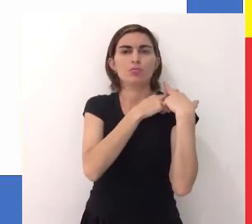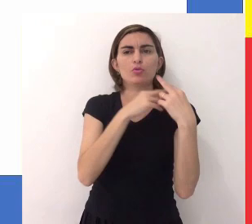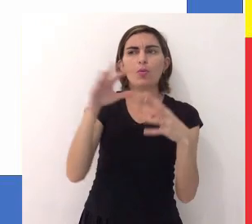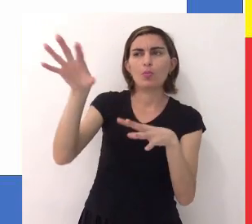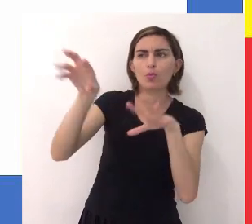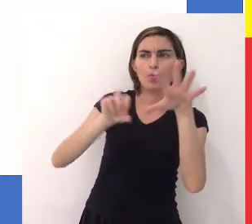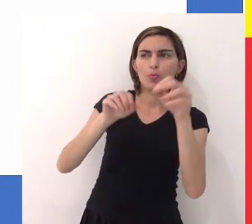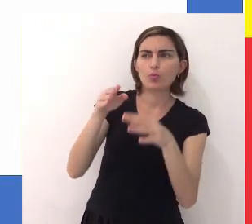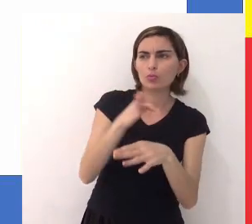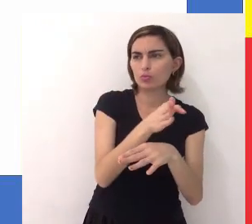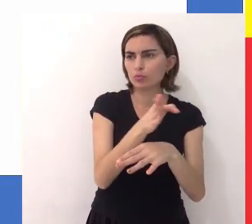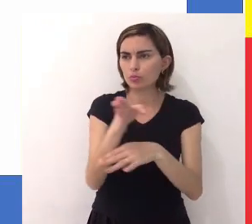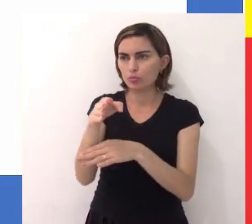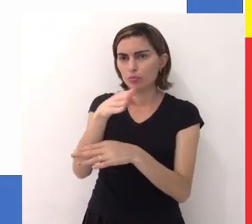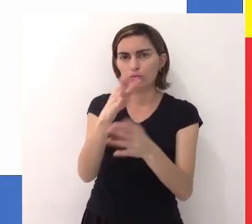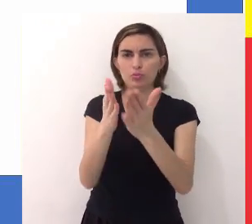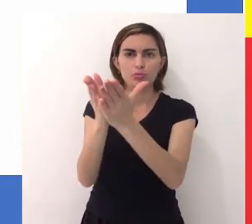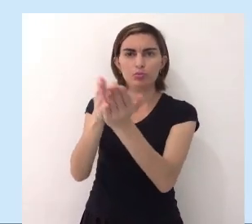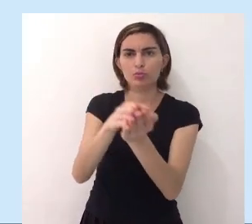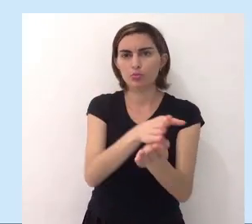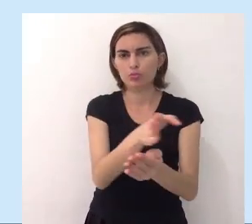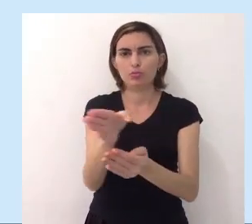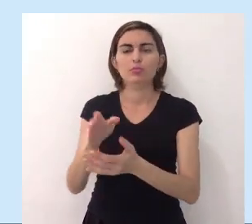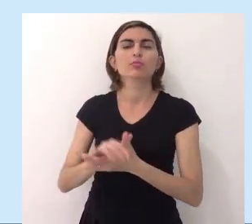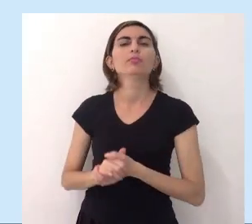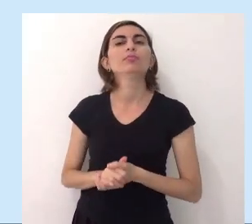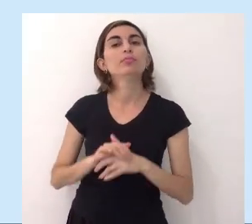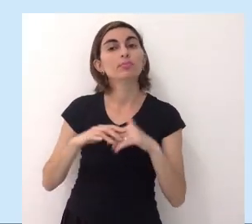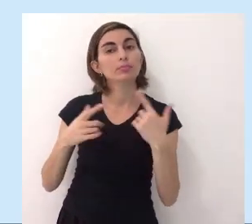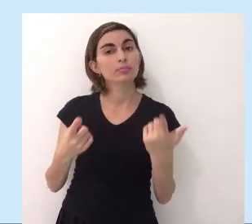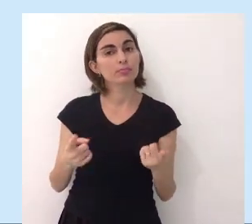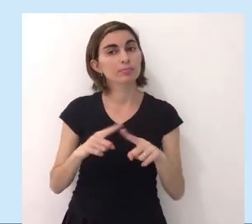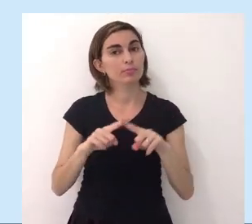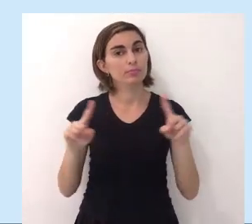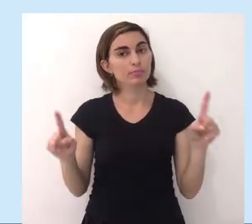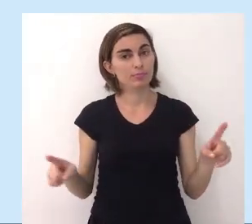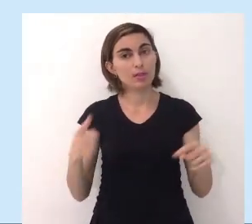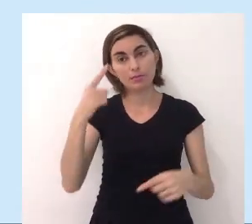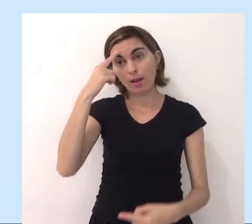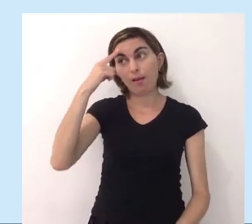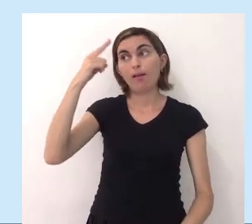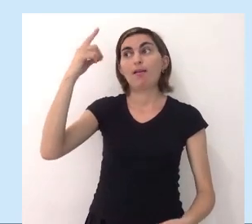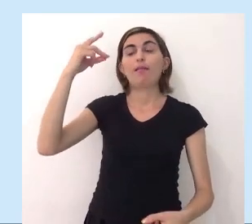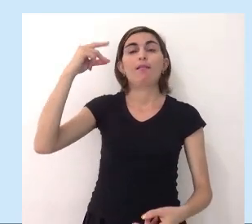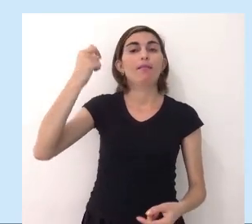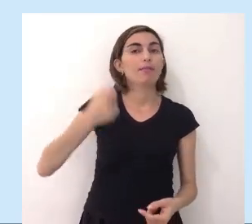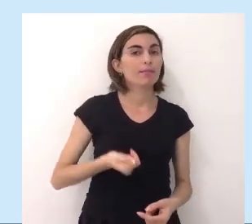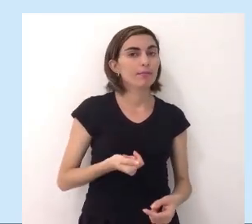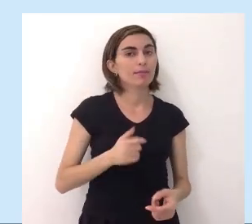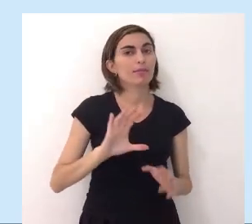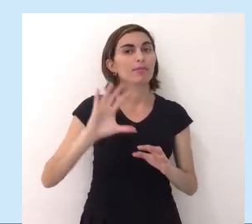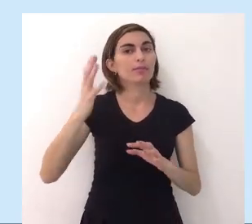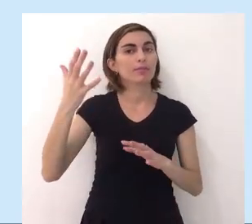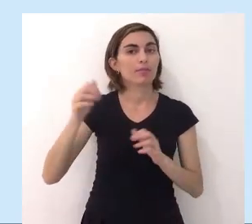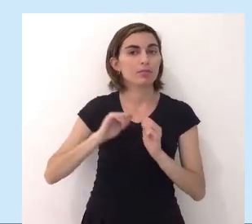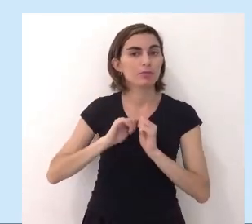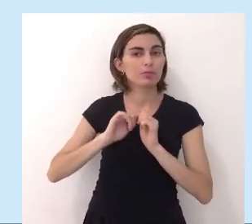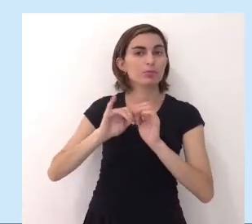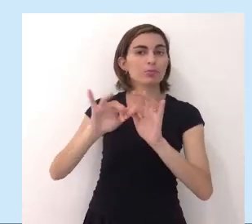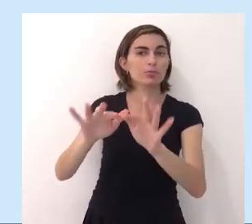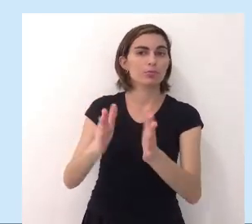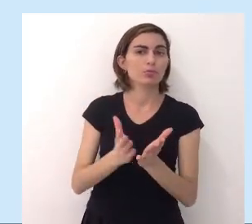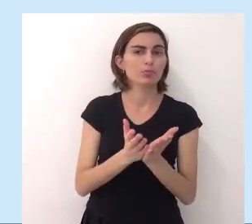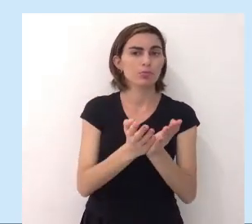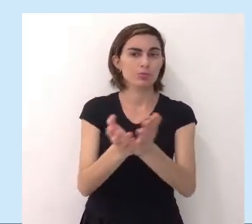por guiar uma direção através do vento. Mas a grande sacada que aconteceu no período de expansão